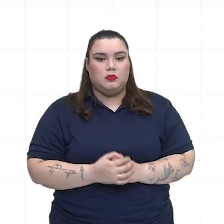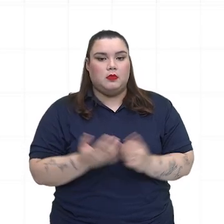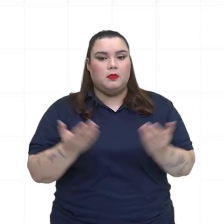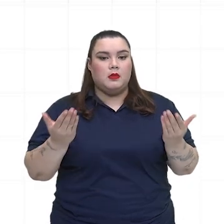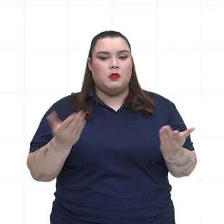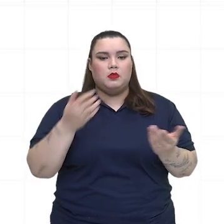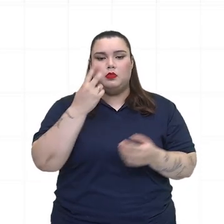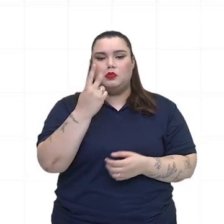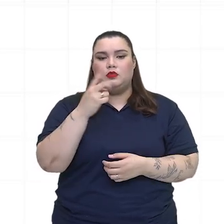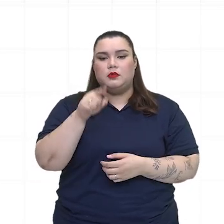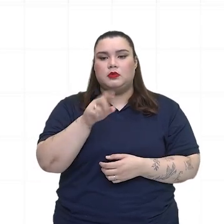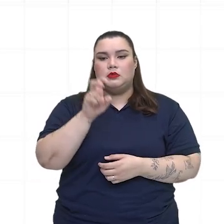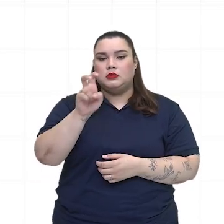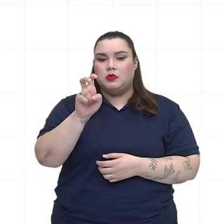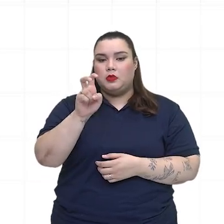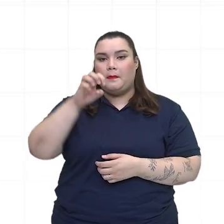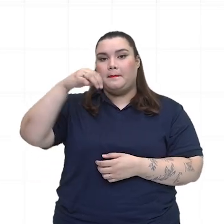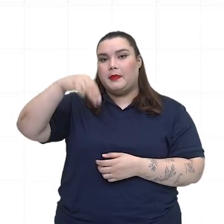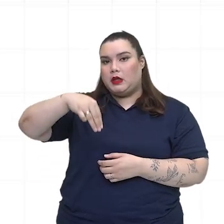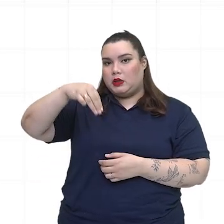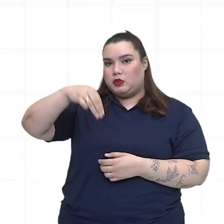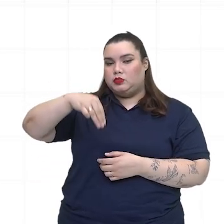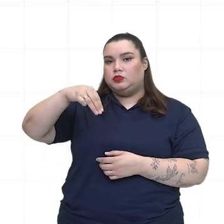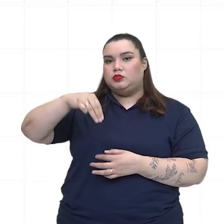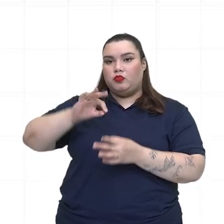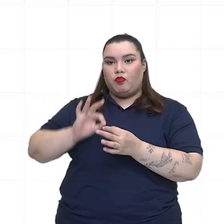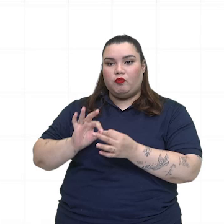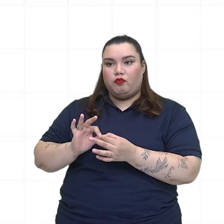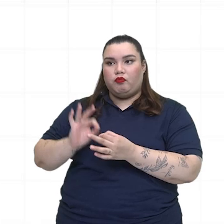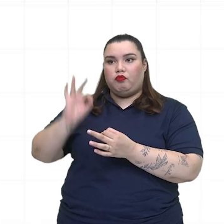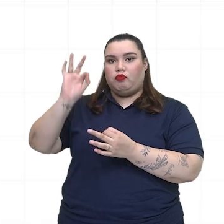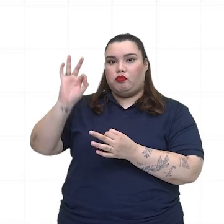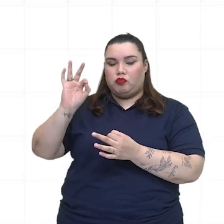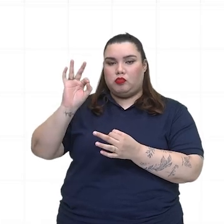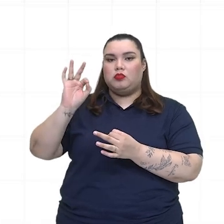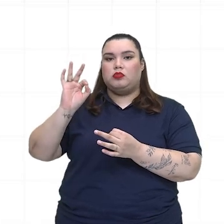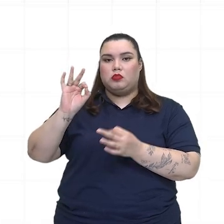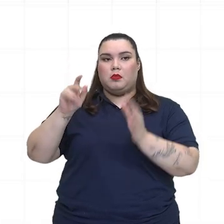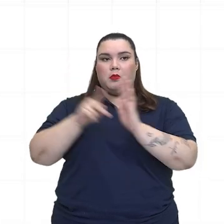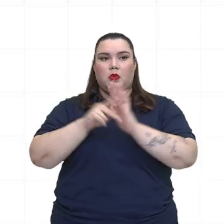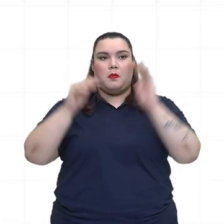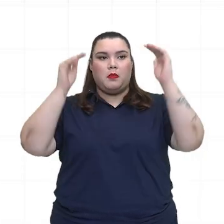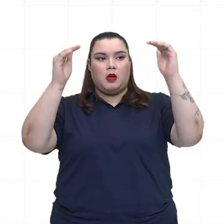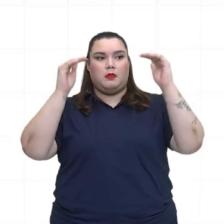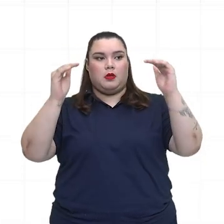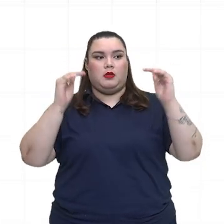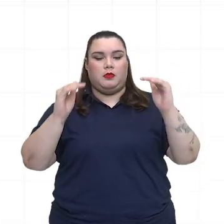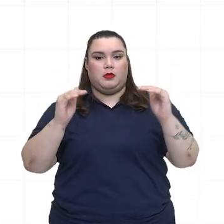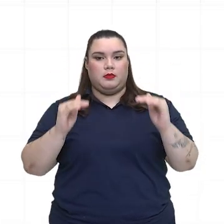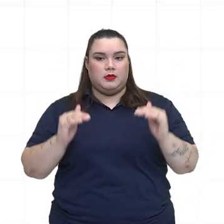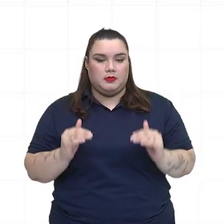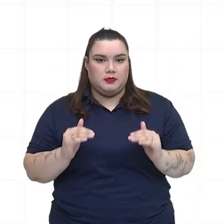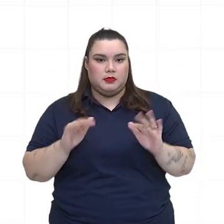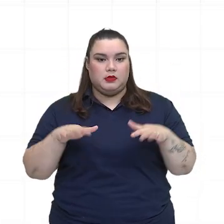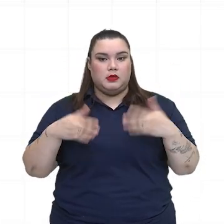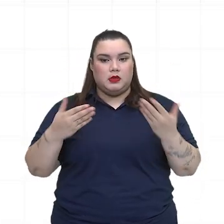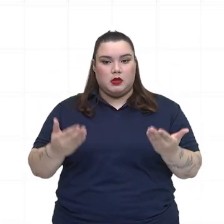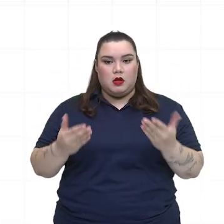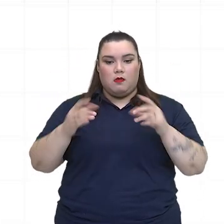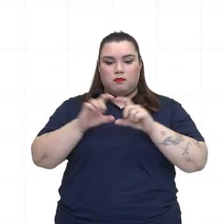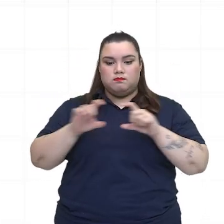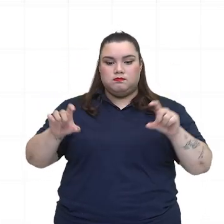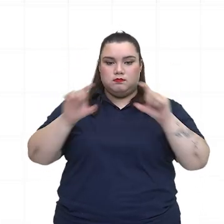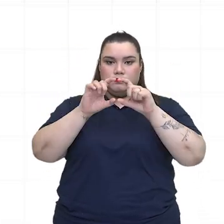2,5. O quê? 2,5 metros. Não é a medida da altura de cada um andar? Então, cada um